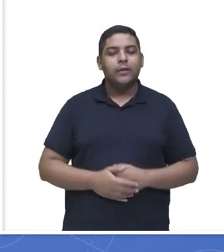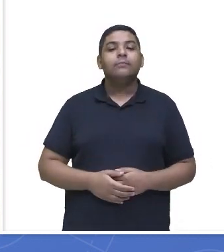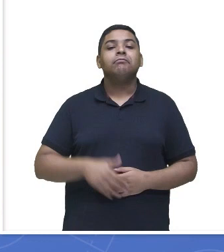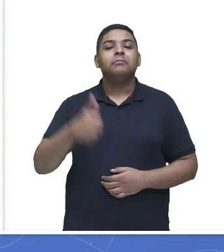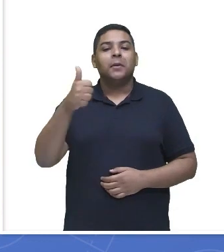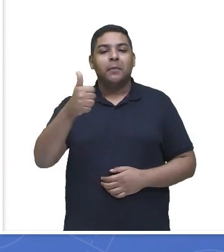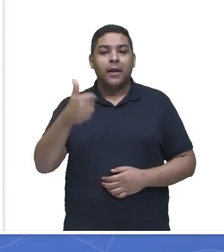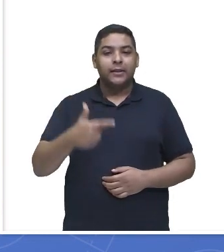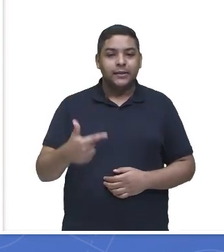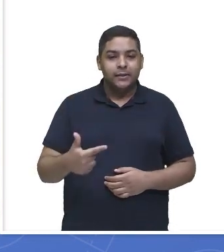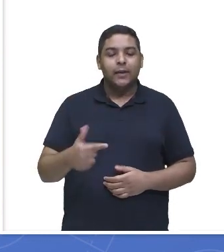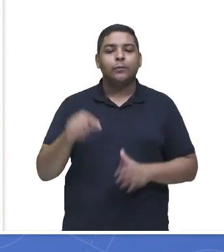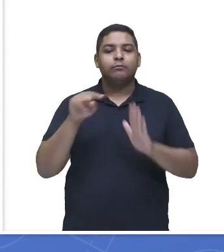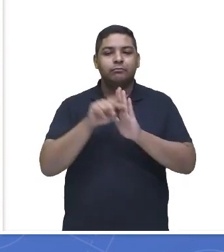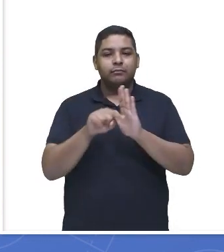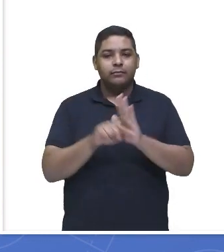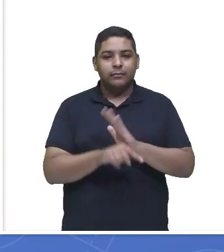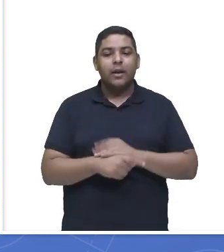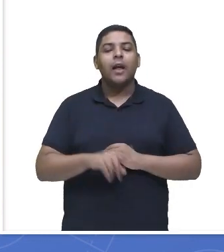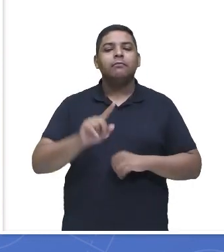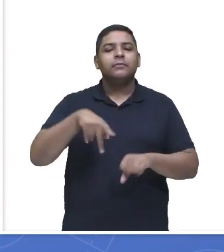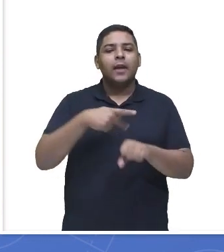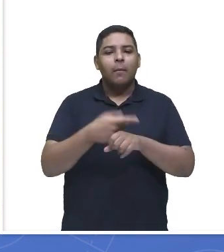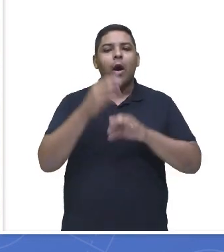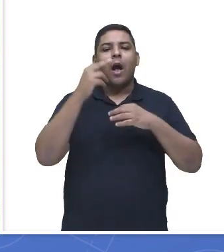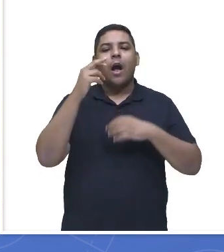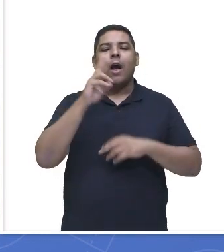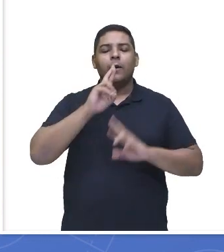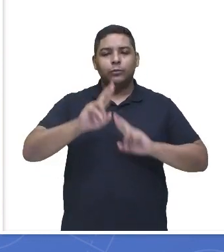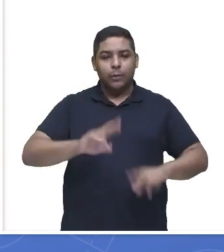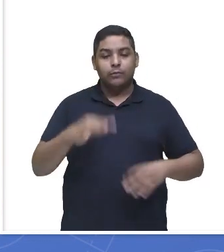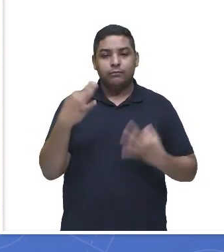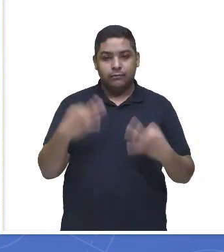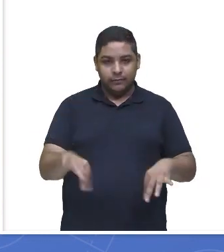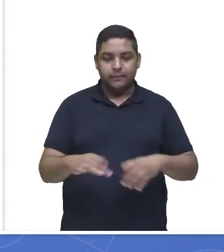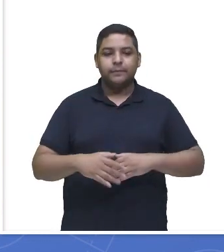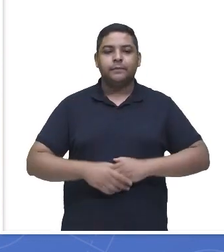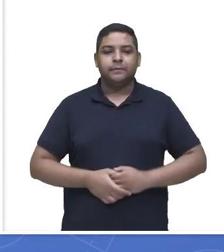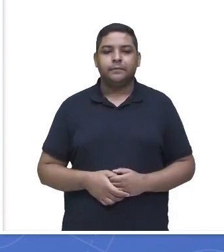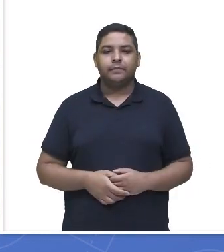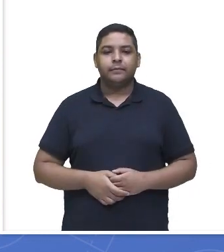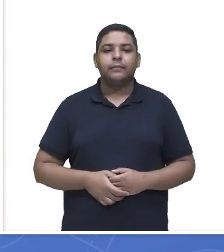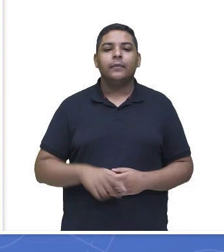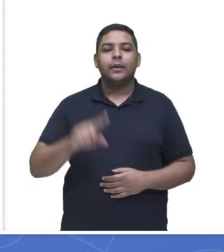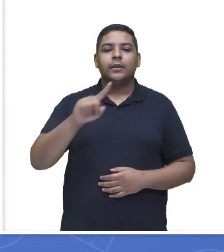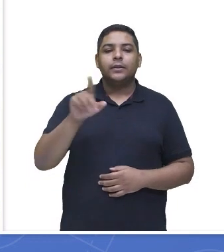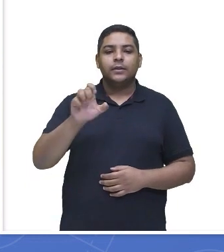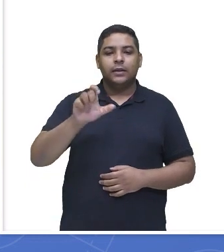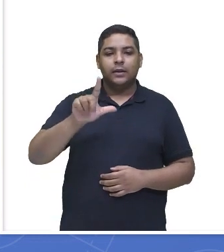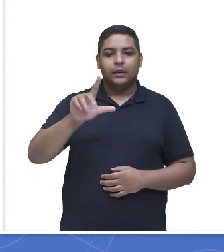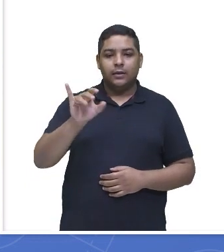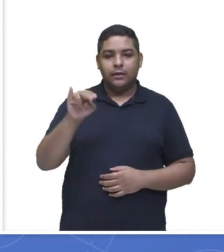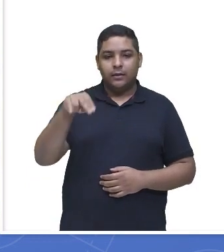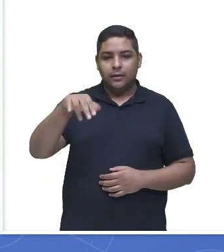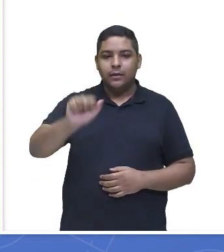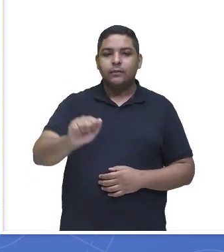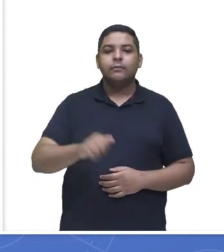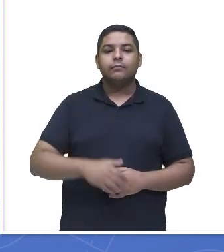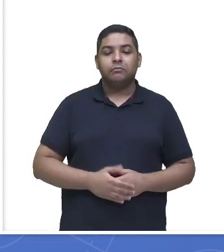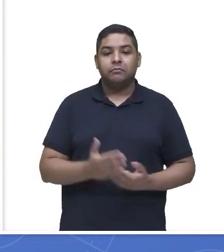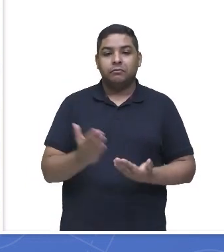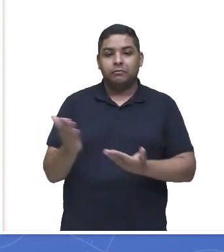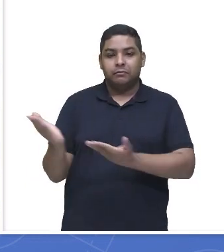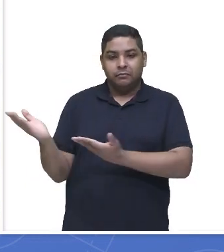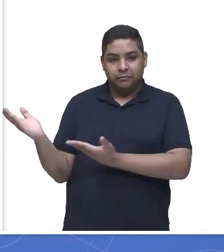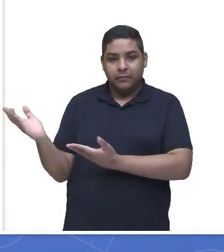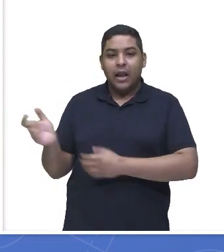na segunda questão, e depois a gente vai no gabarito para dar uma continuidade. Perfeito? Olha, a Zelina diz assim: surge uma